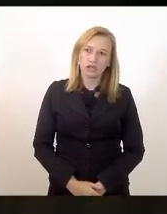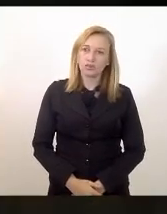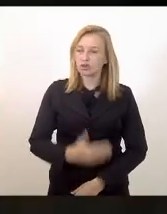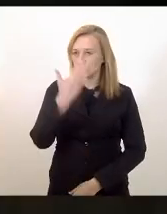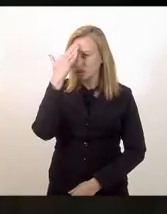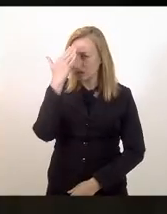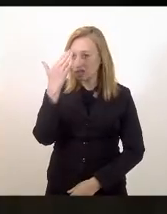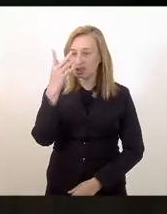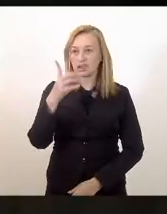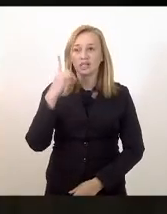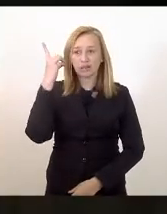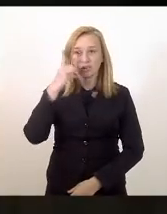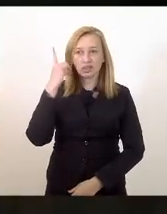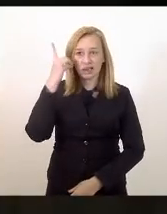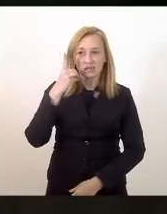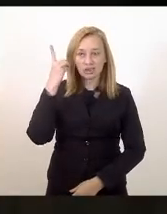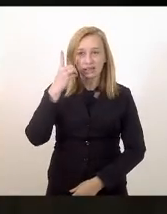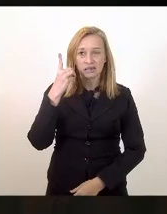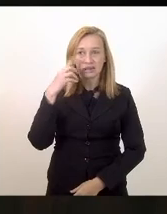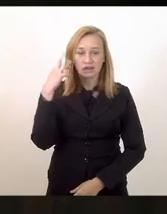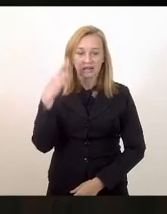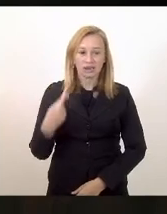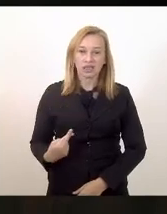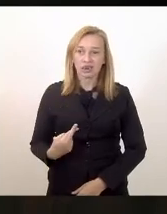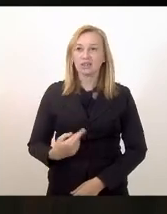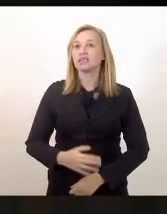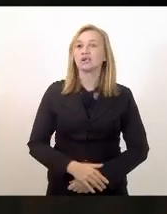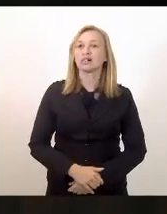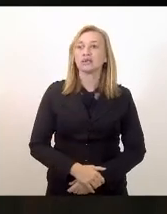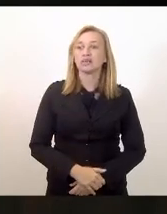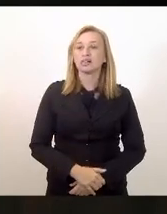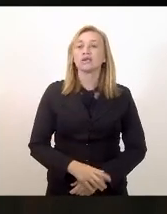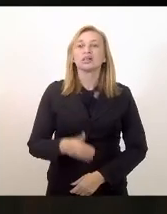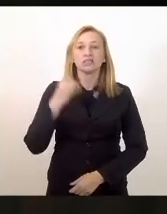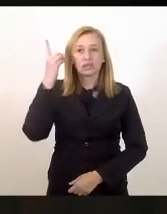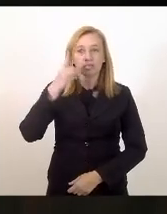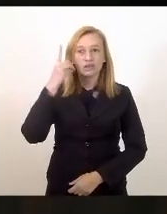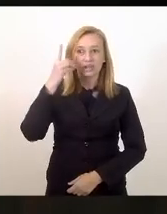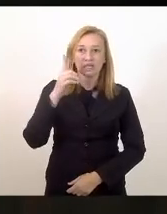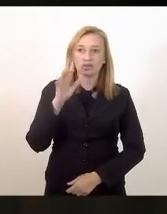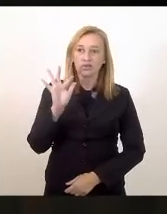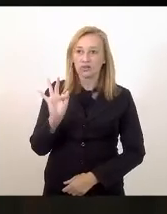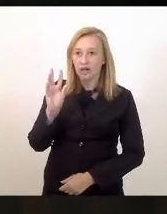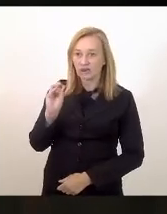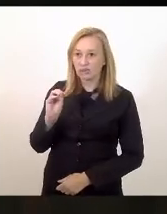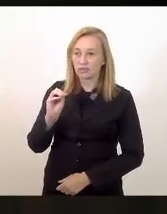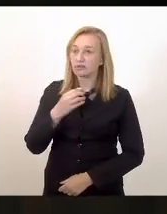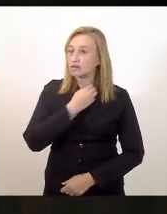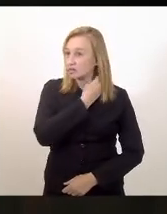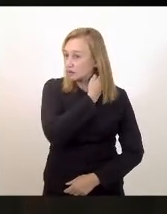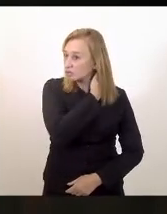Agradecendo a deputada Renata Souza, próximo orador inscrito é o nobre deputado Flávio Serafini.